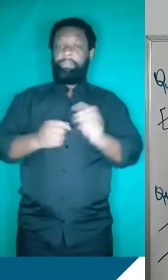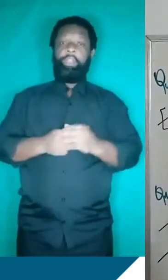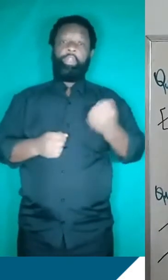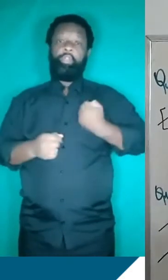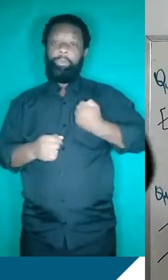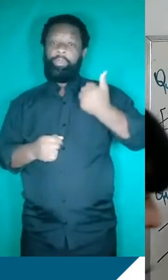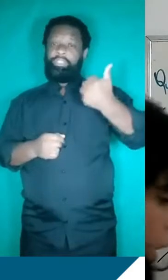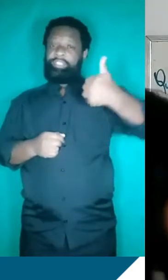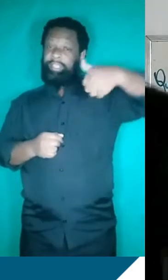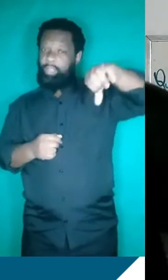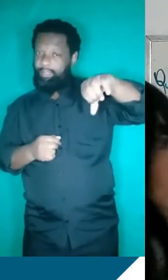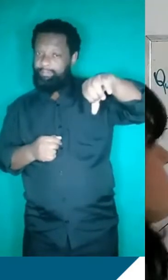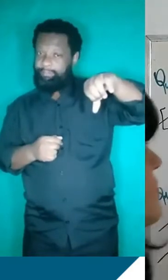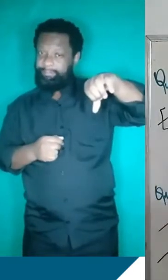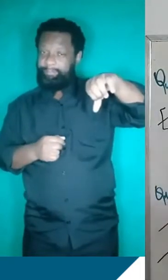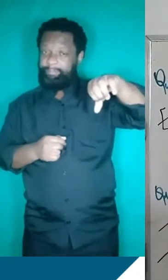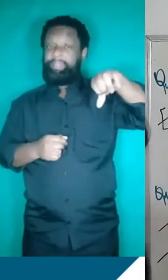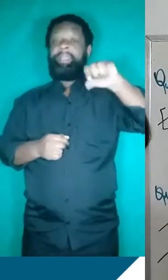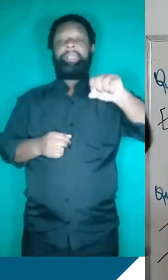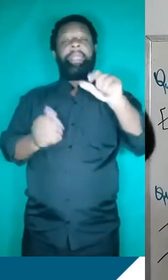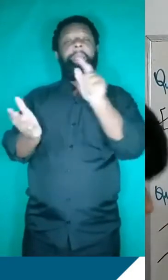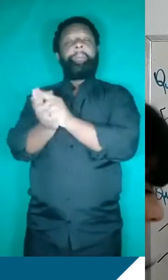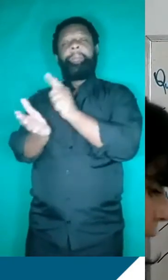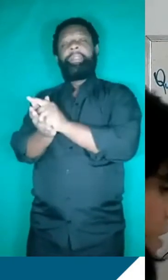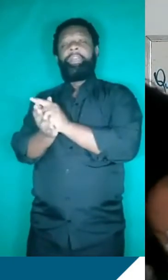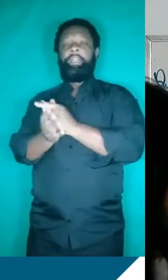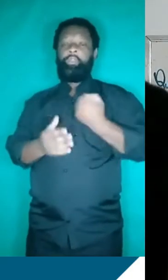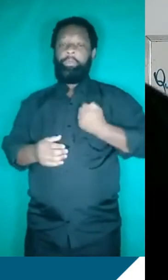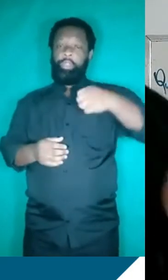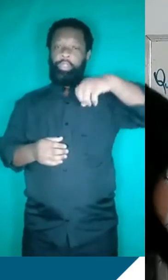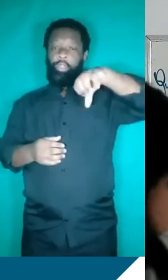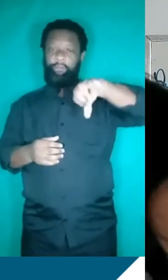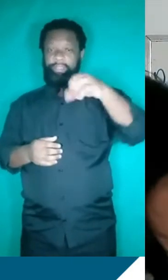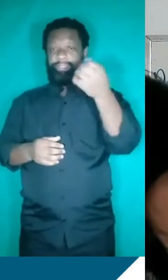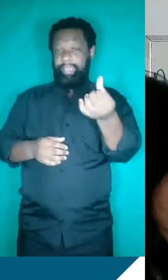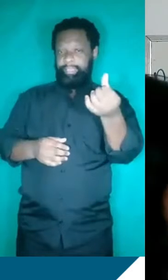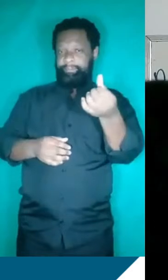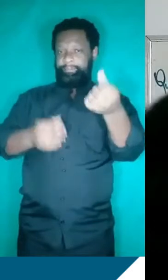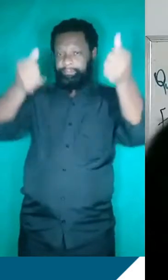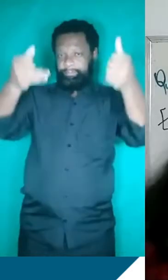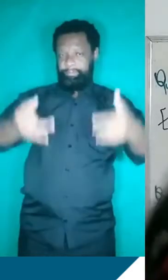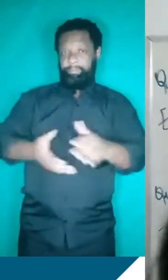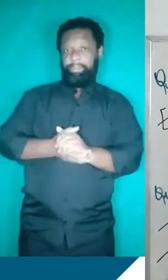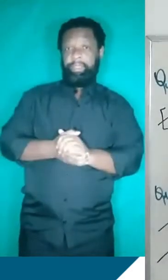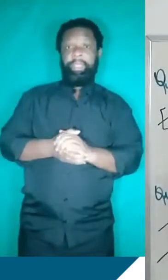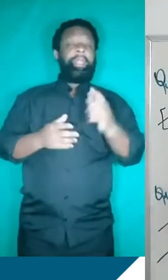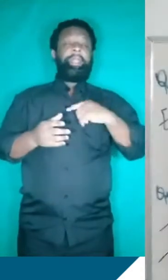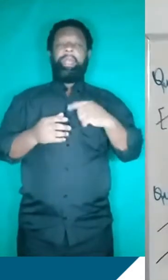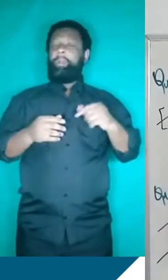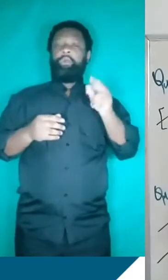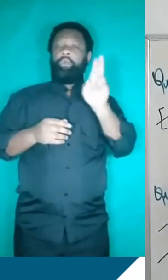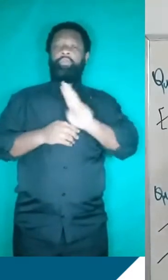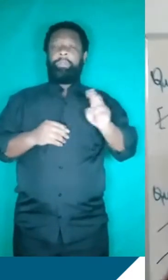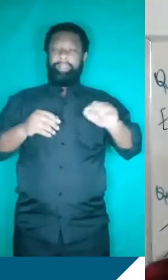a questão 19. Ela está na página 96 e diz o seguinte: uma prática